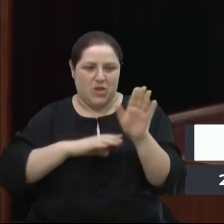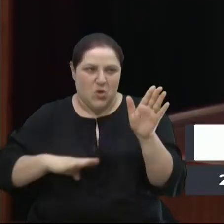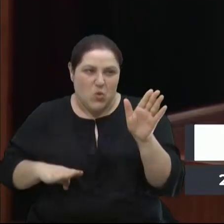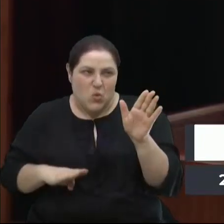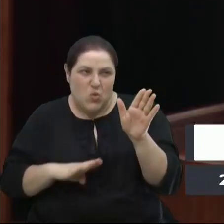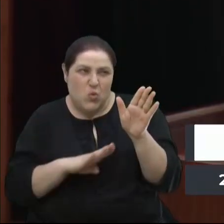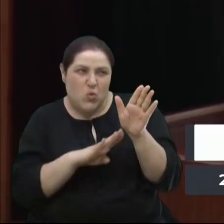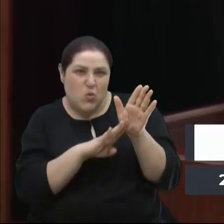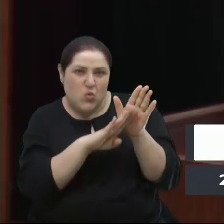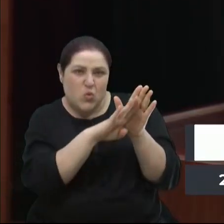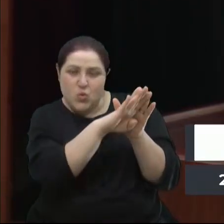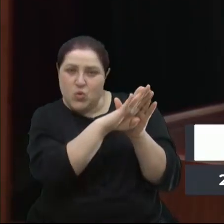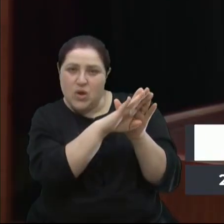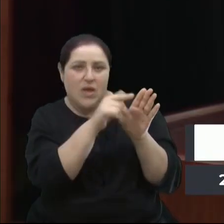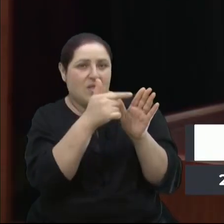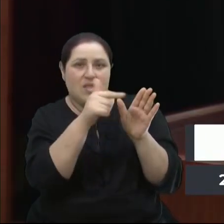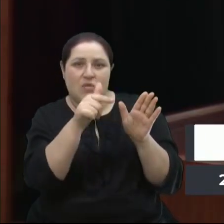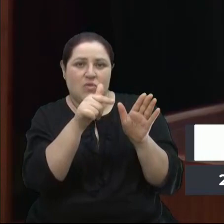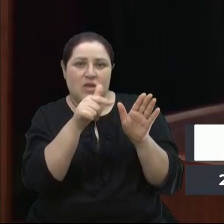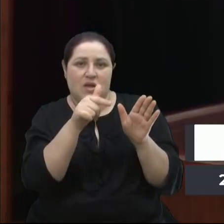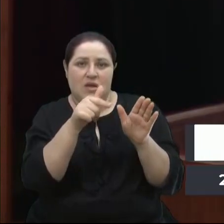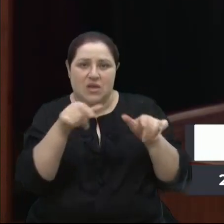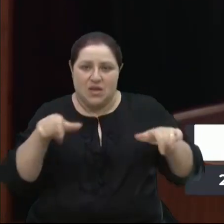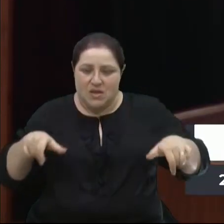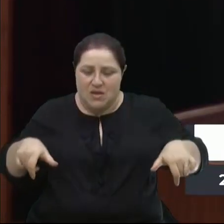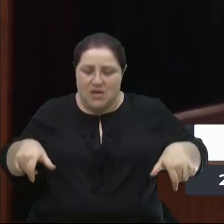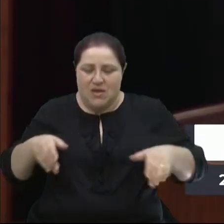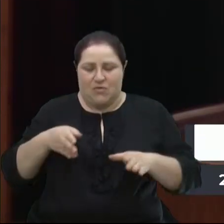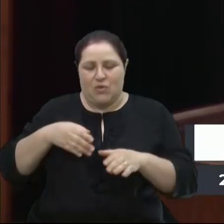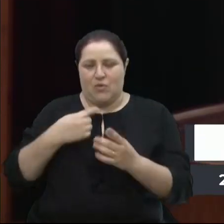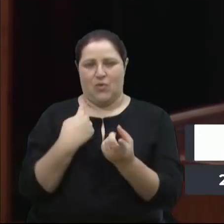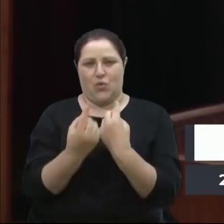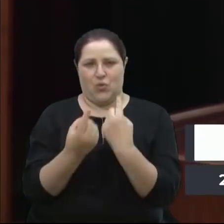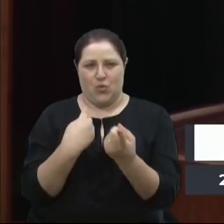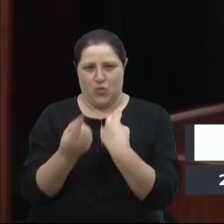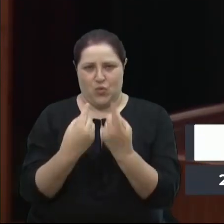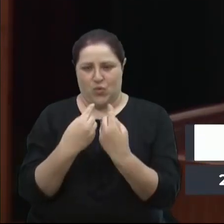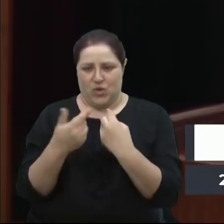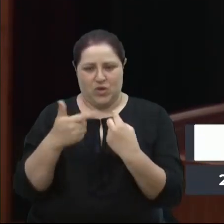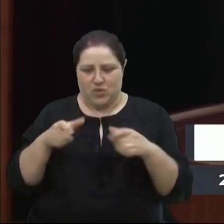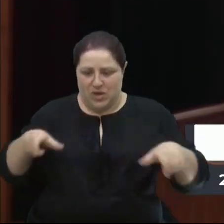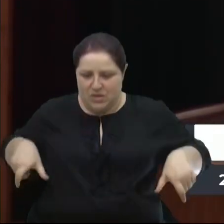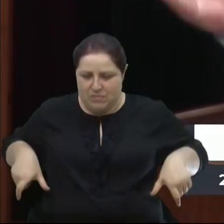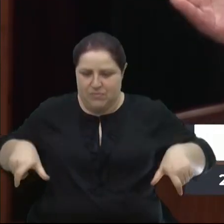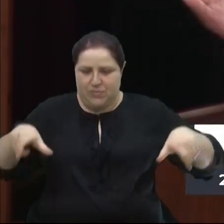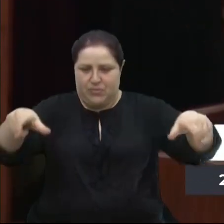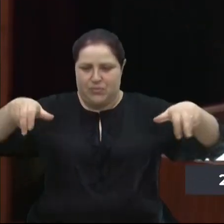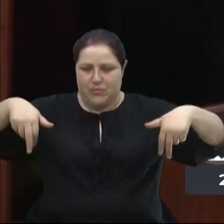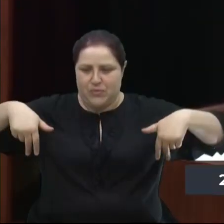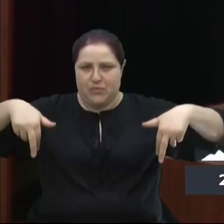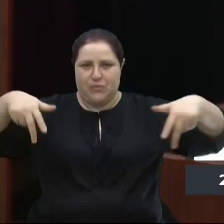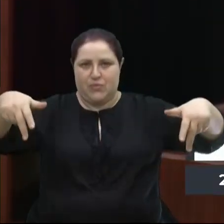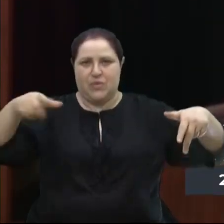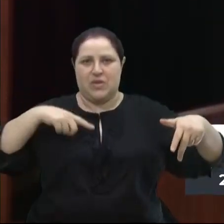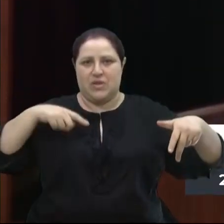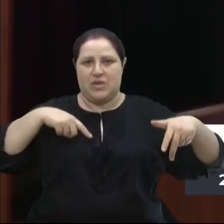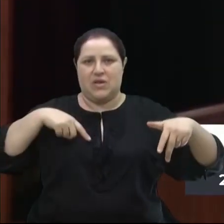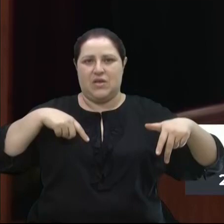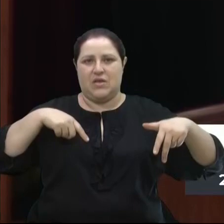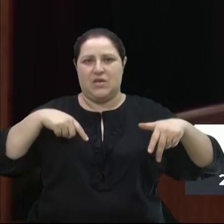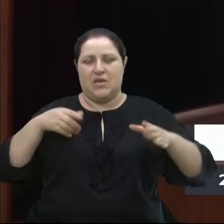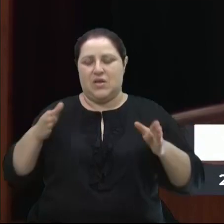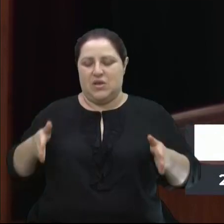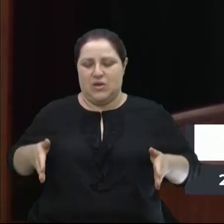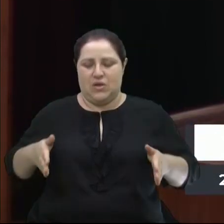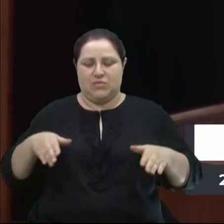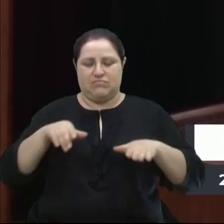não tem passeio público, não tem calçada, tem o meio-fio e o barranco, meio-fio e o barranco.